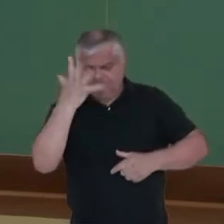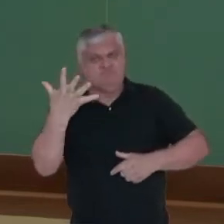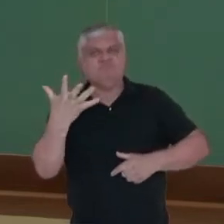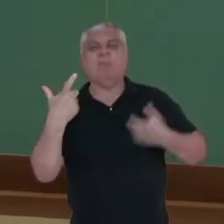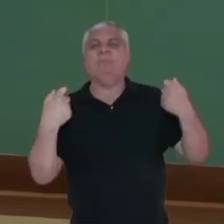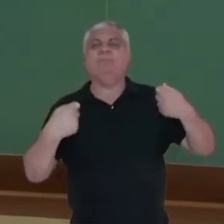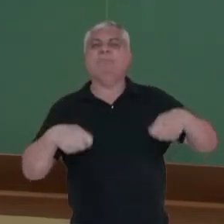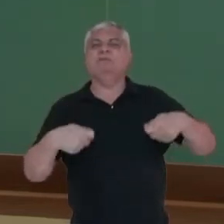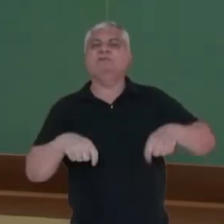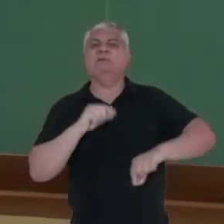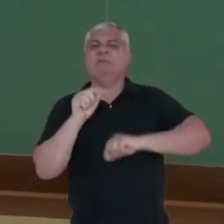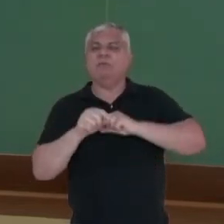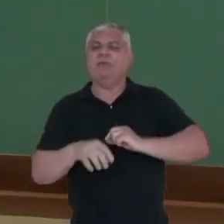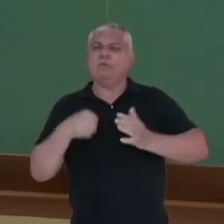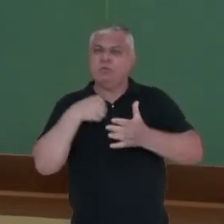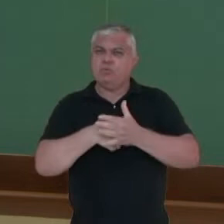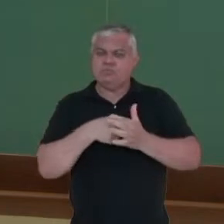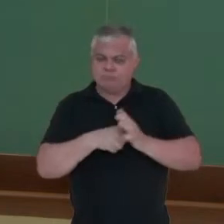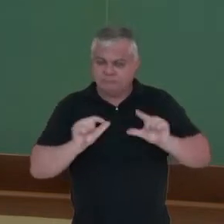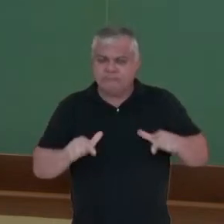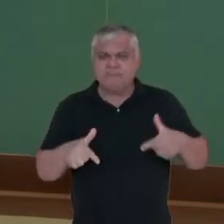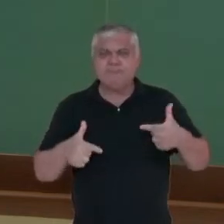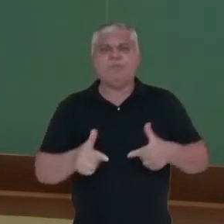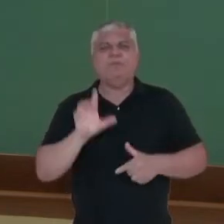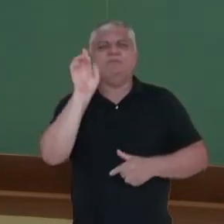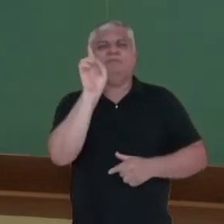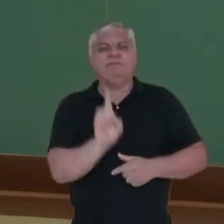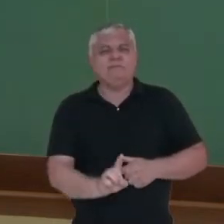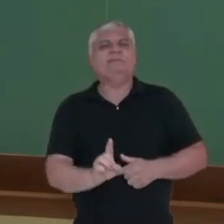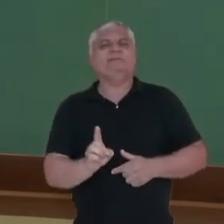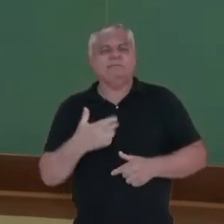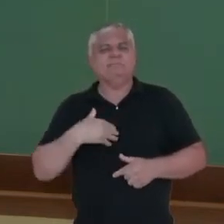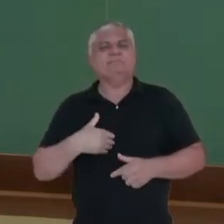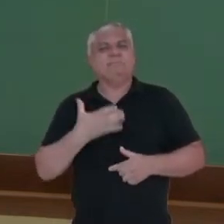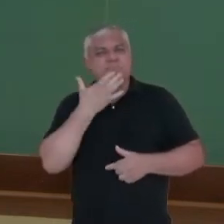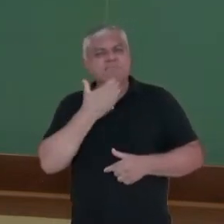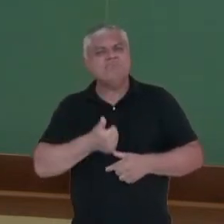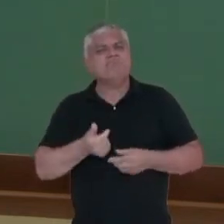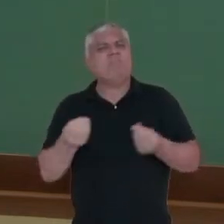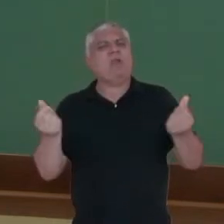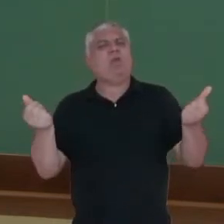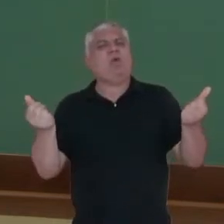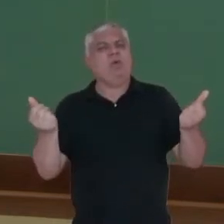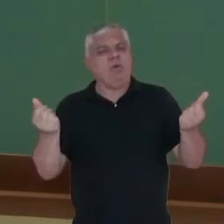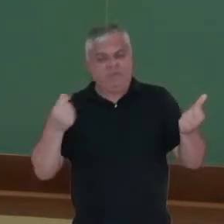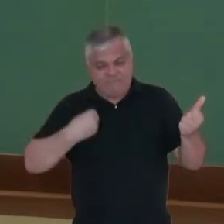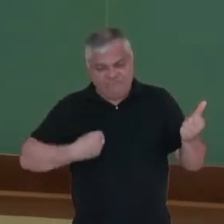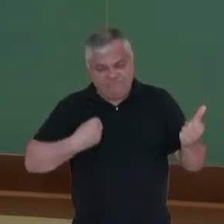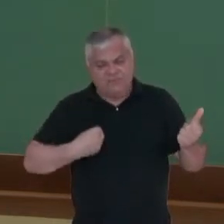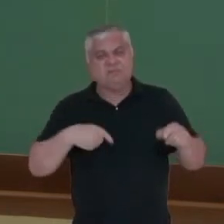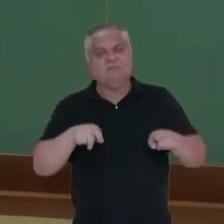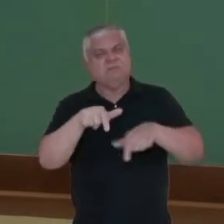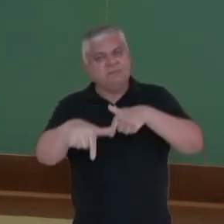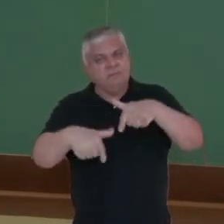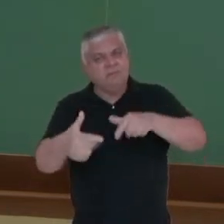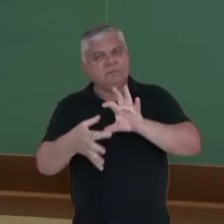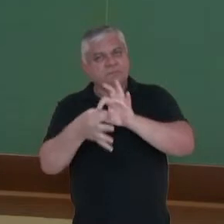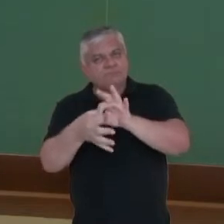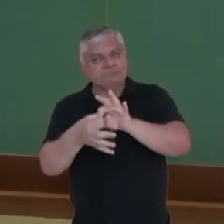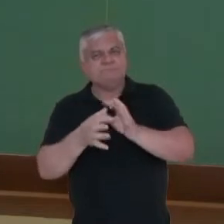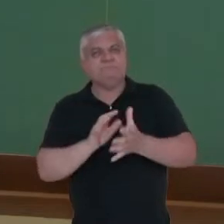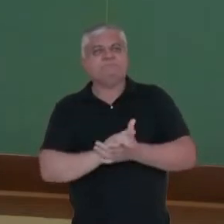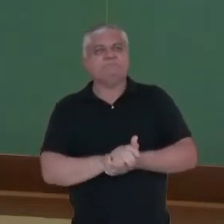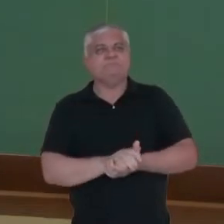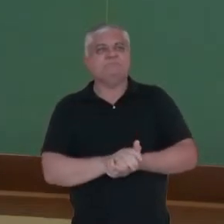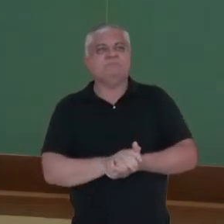era necessário lutar pelos seus direitos, por melhores condições de vida e de trabalho, né? Daí,